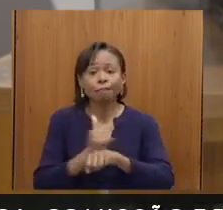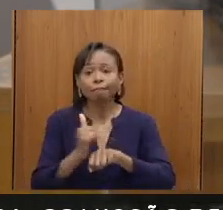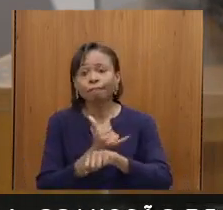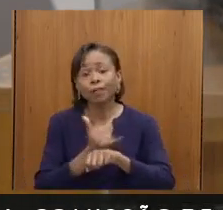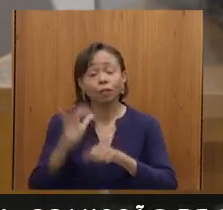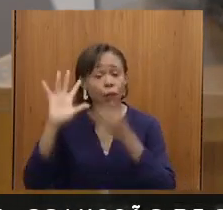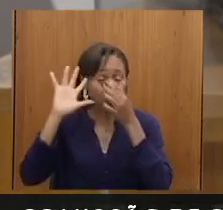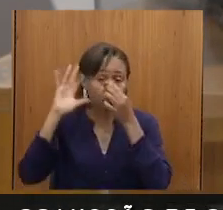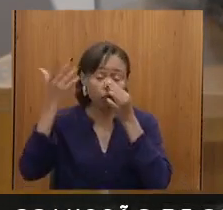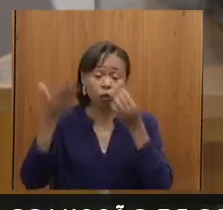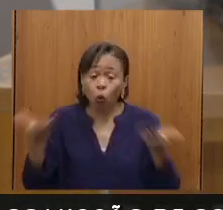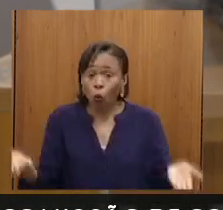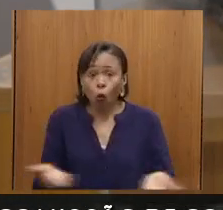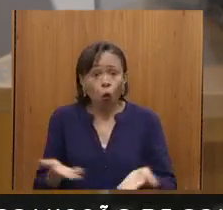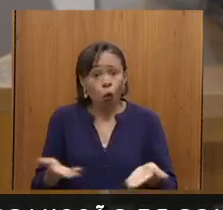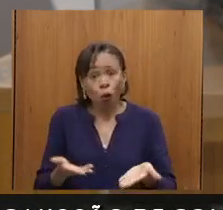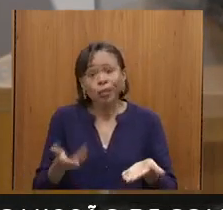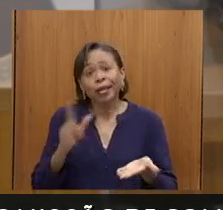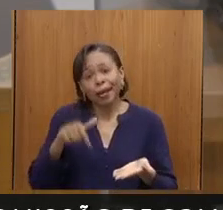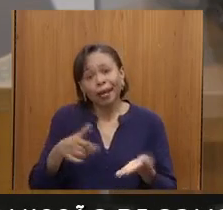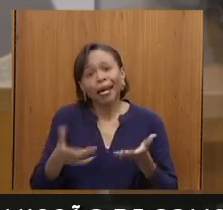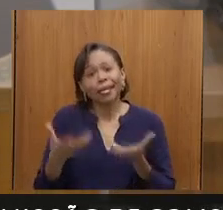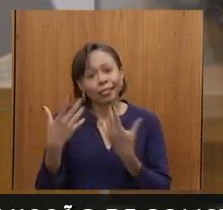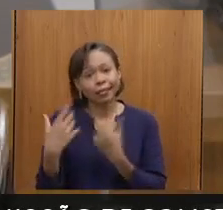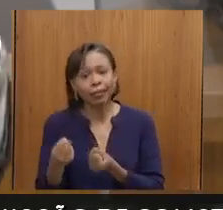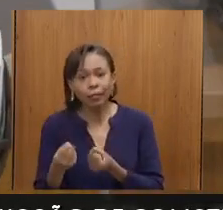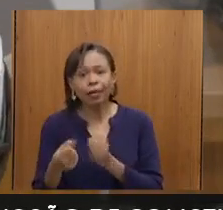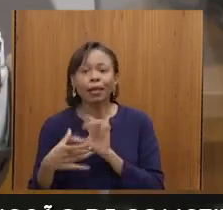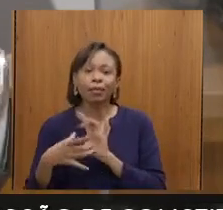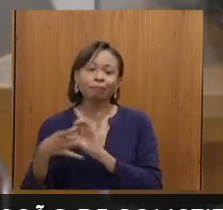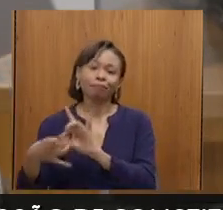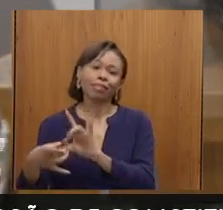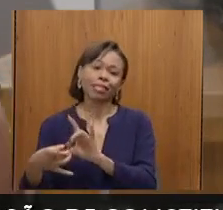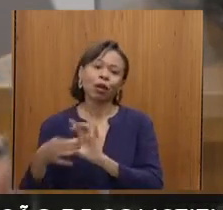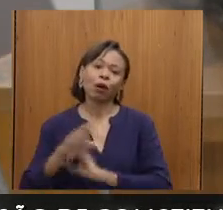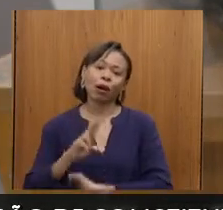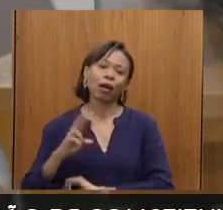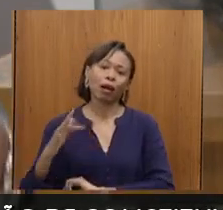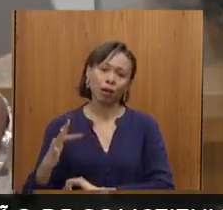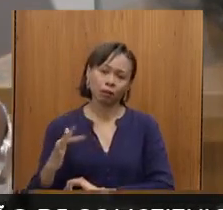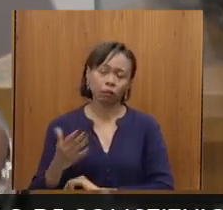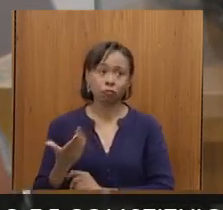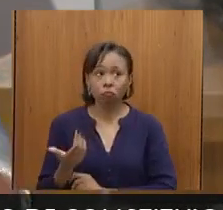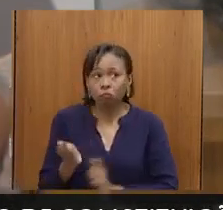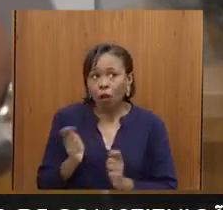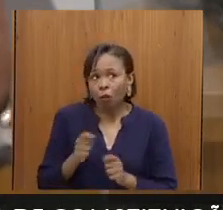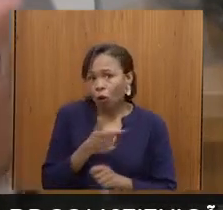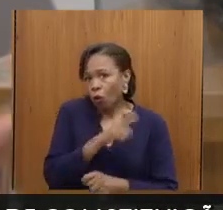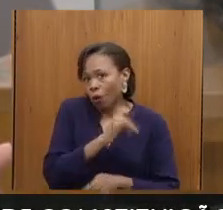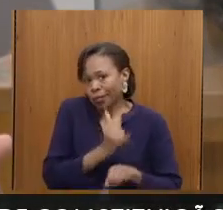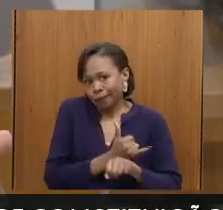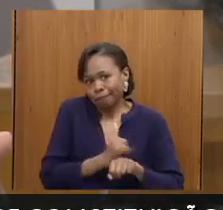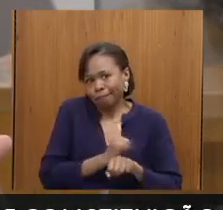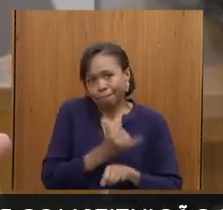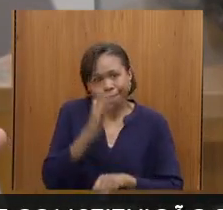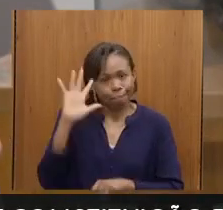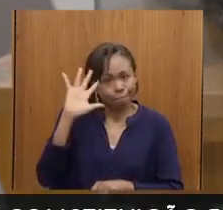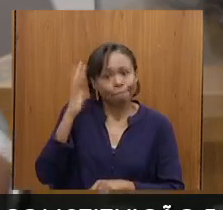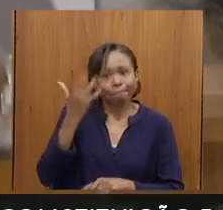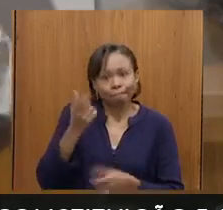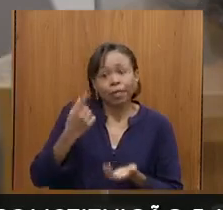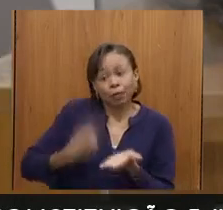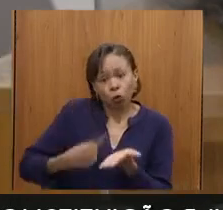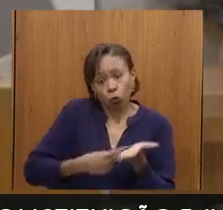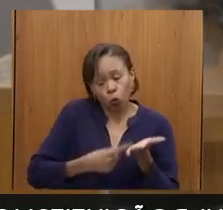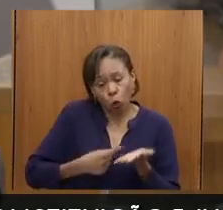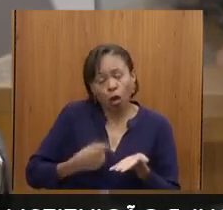mesa hoje é a adesão ao regime de recuperação fiscal. Podemos encontrar outra, estamos dispostos a discutir outra,